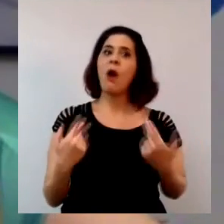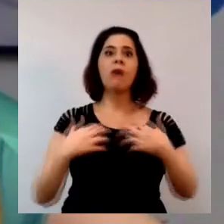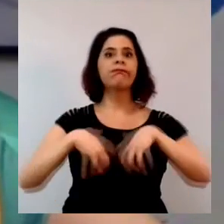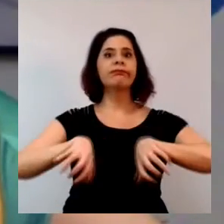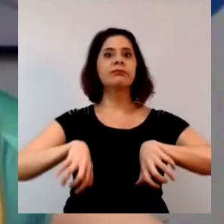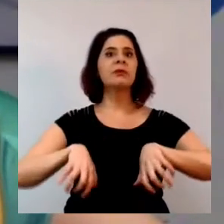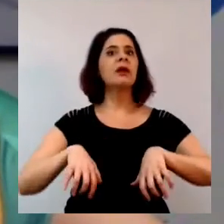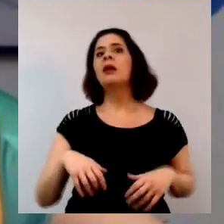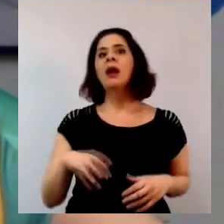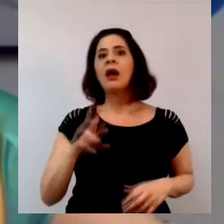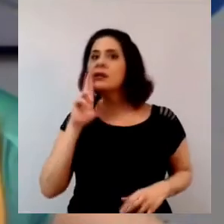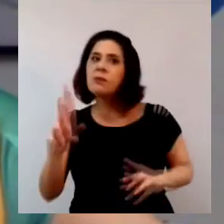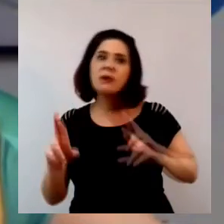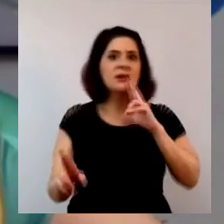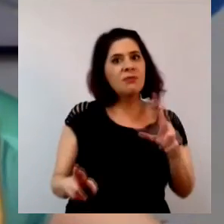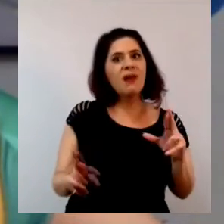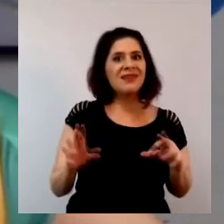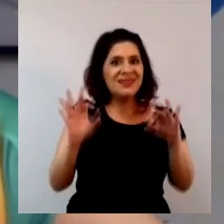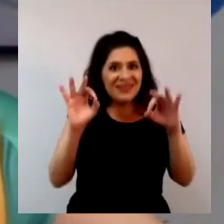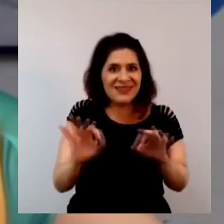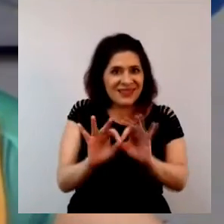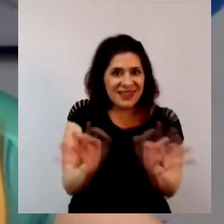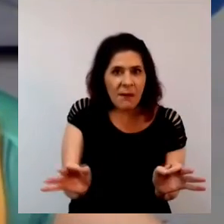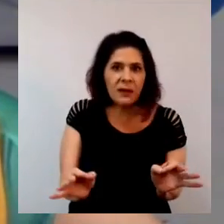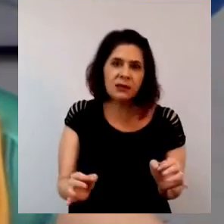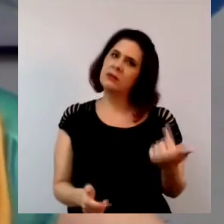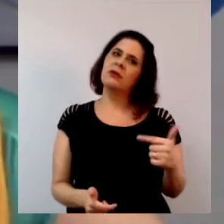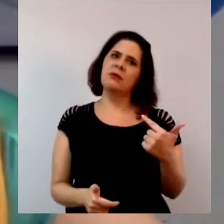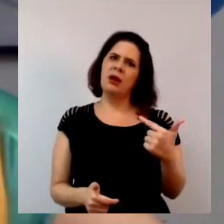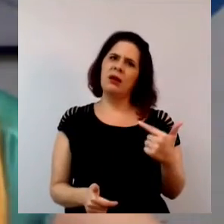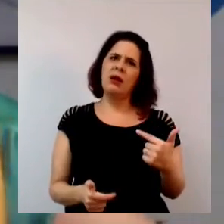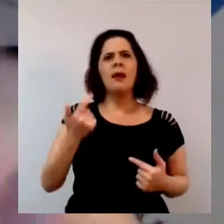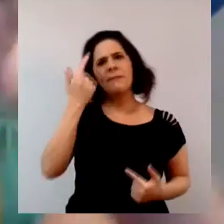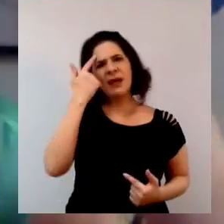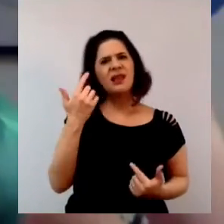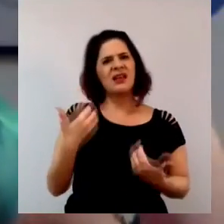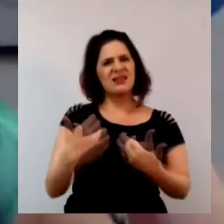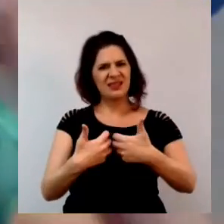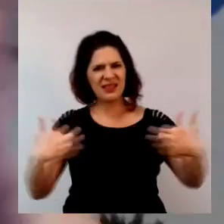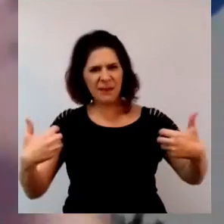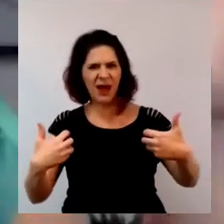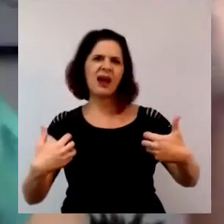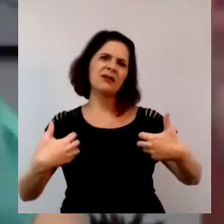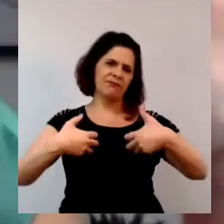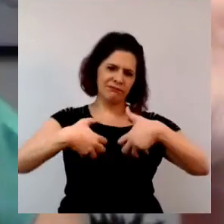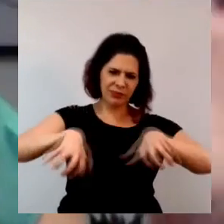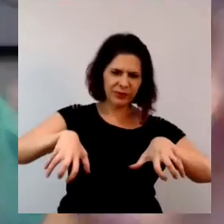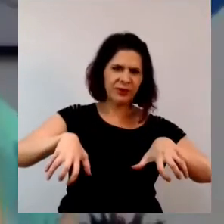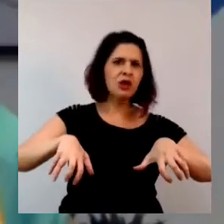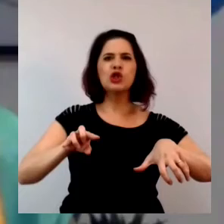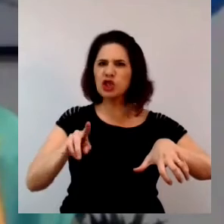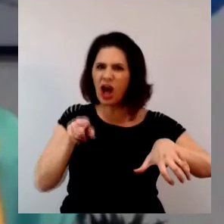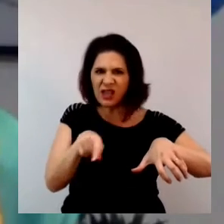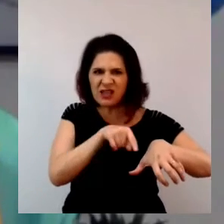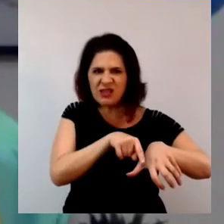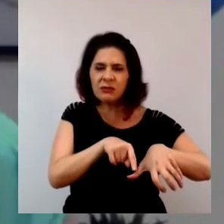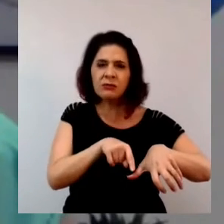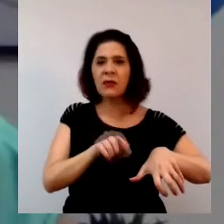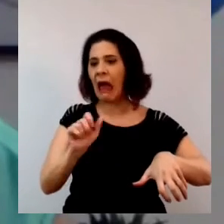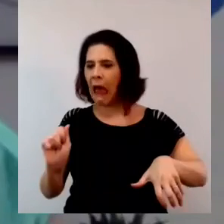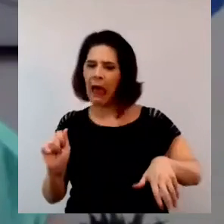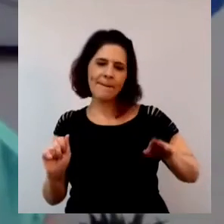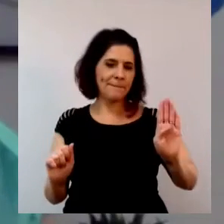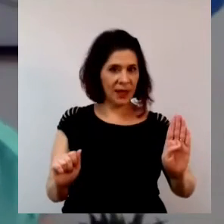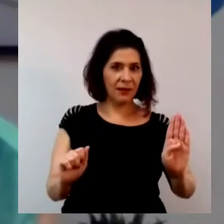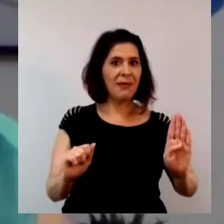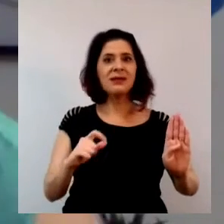na polarização é pouco, sabe? Para tudo que existe entre A e B, entre esses polos,